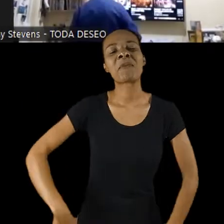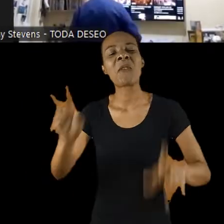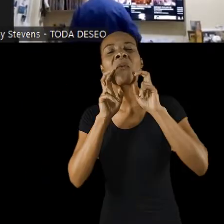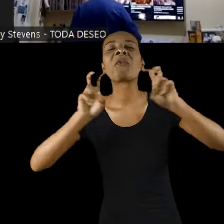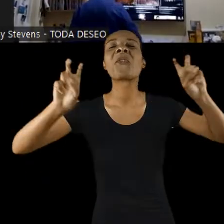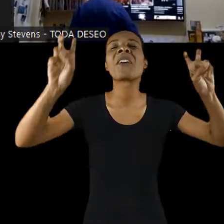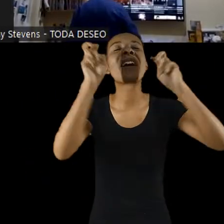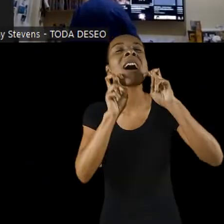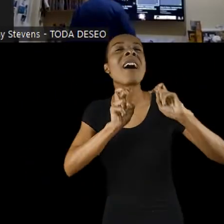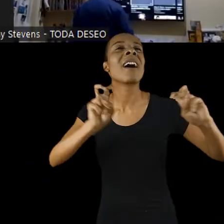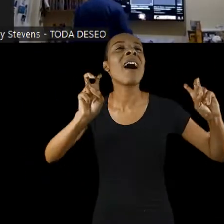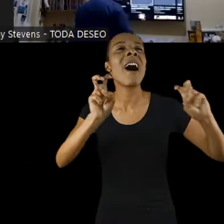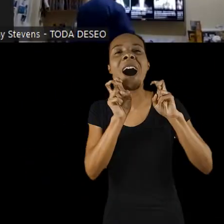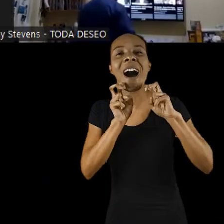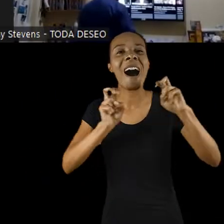vou gritar.